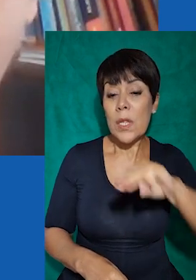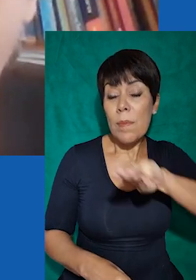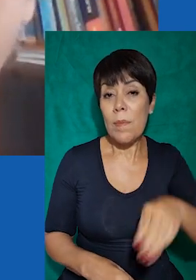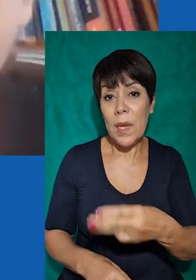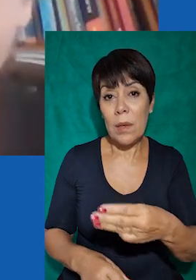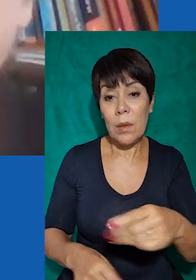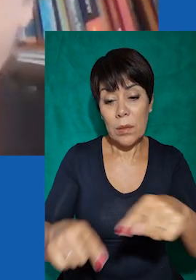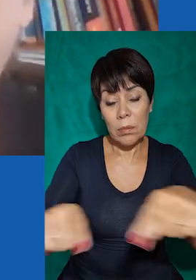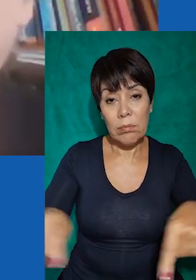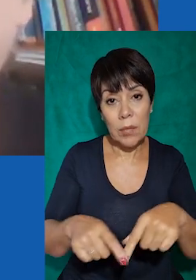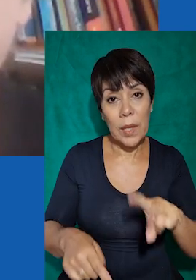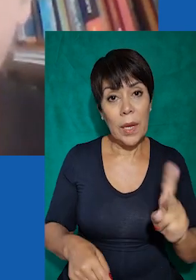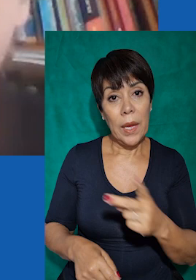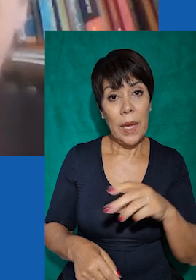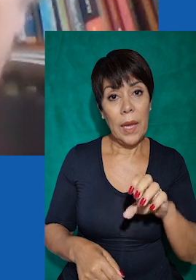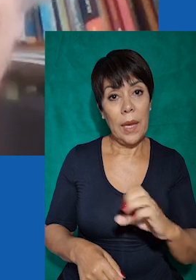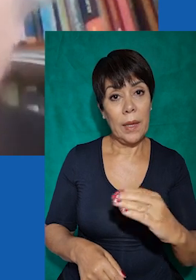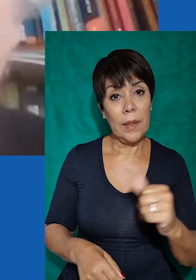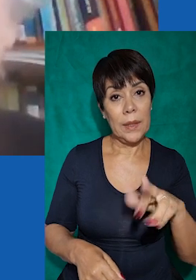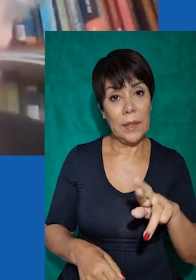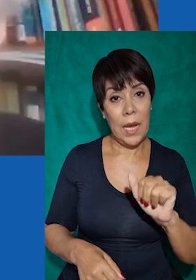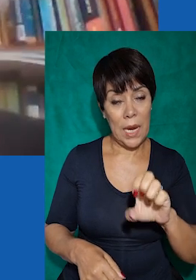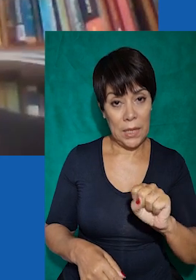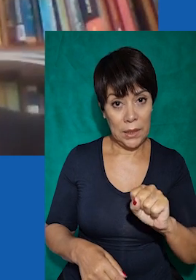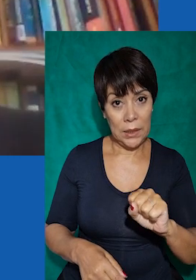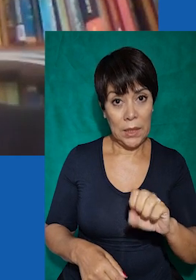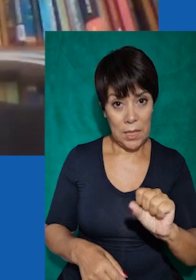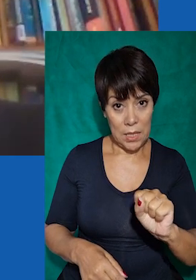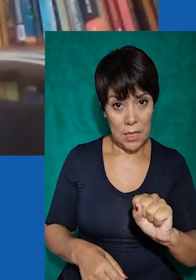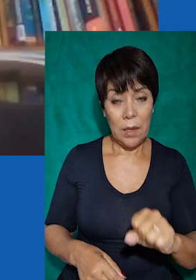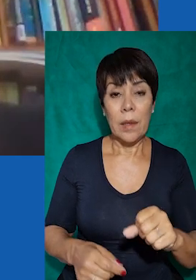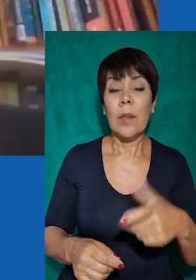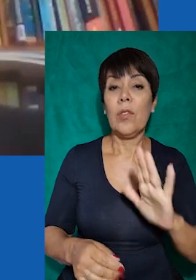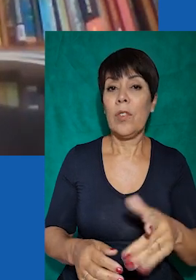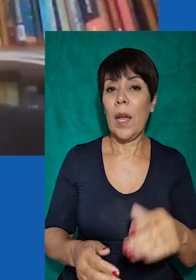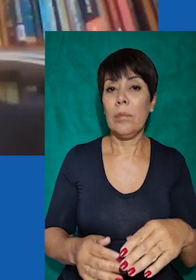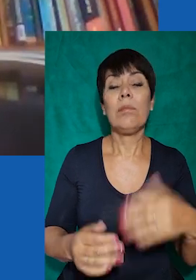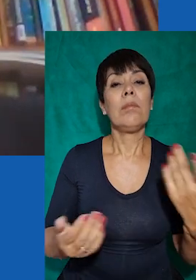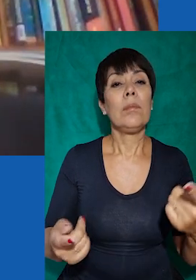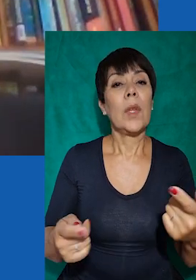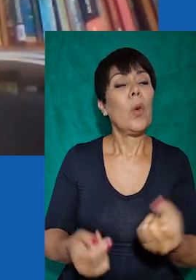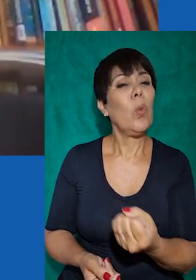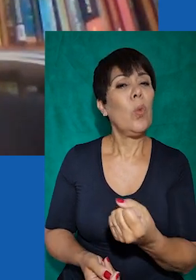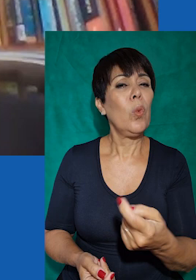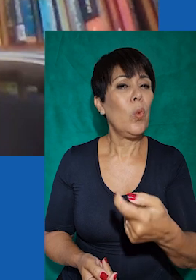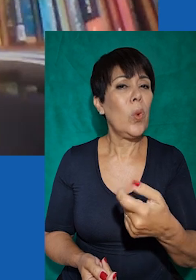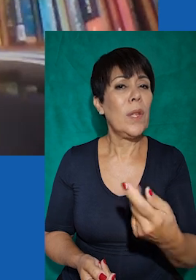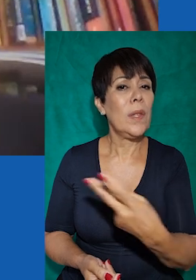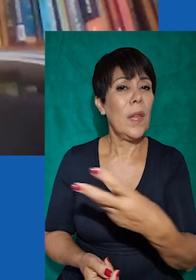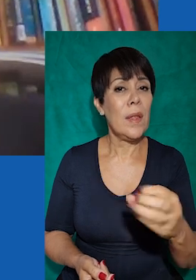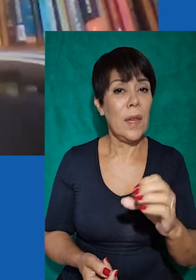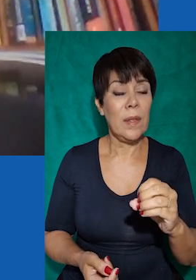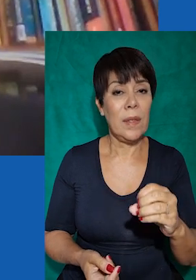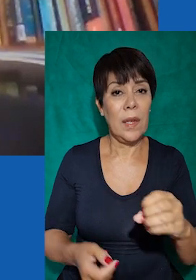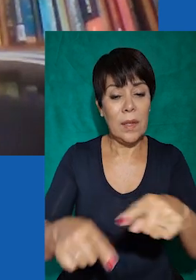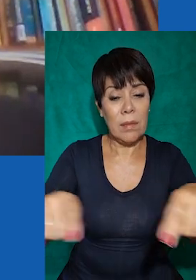hectares, é uma barbaridade, mais de 12 milhões de hectares sobrepostos a umas quase 300 terras